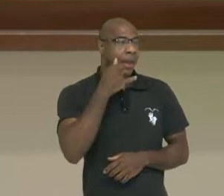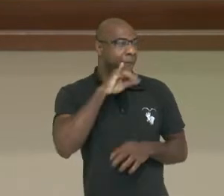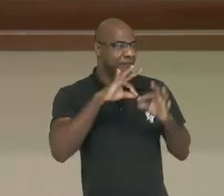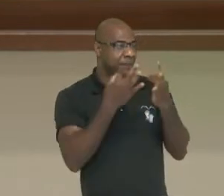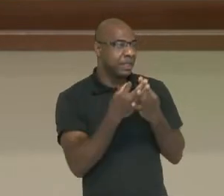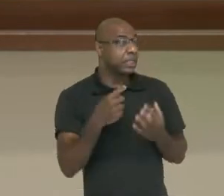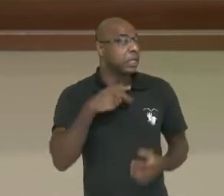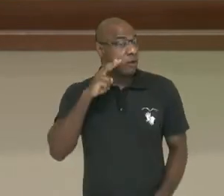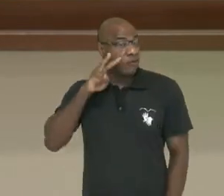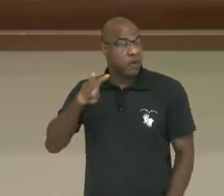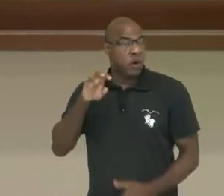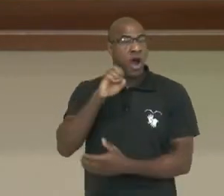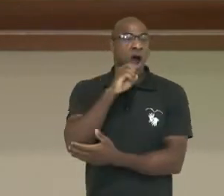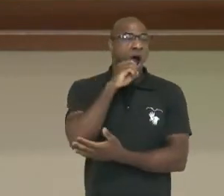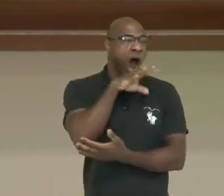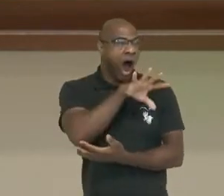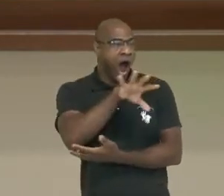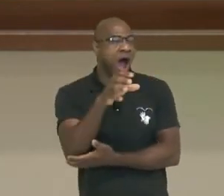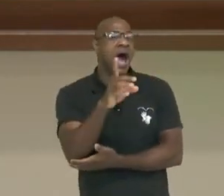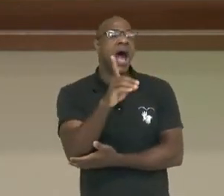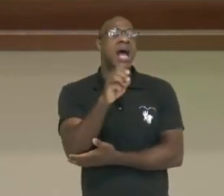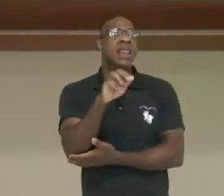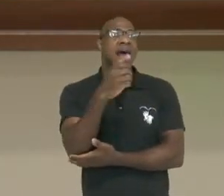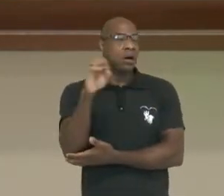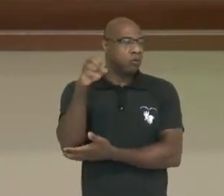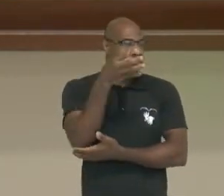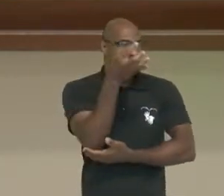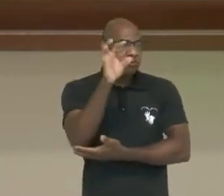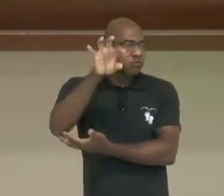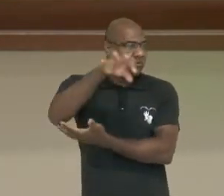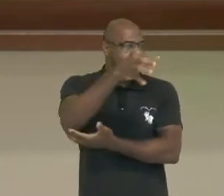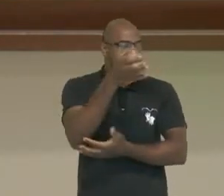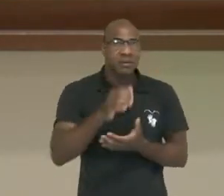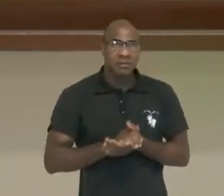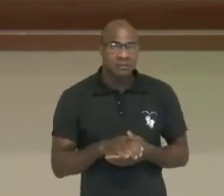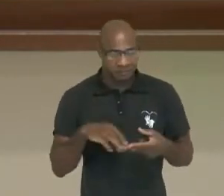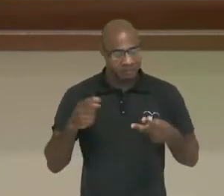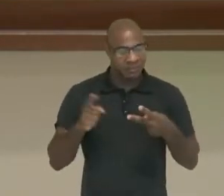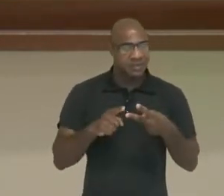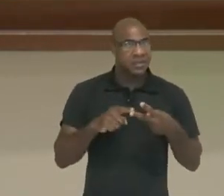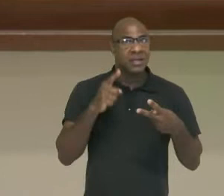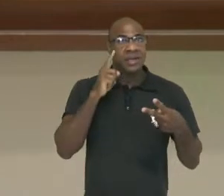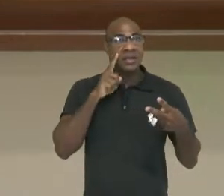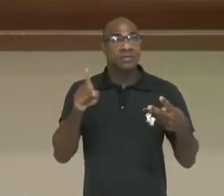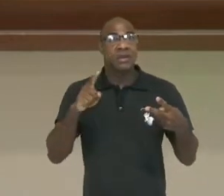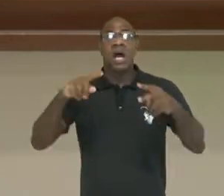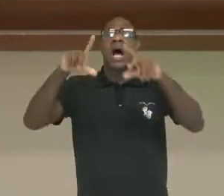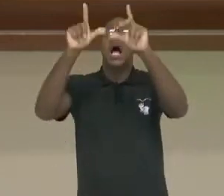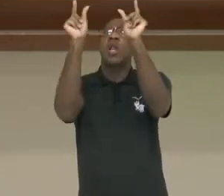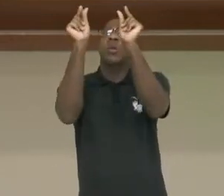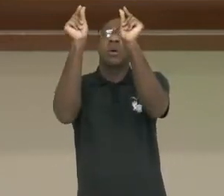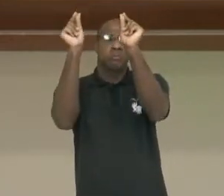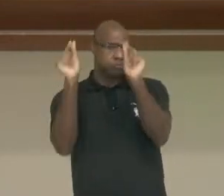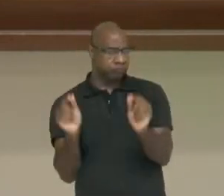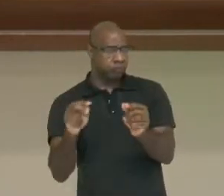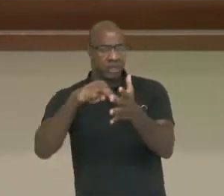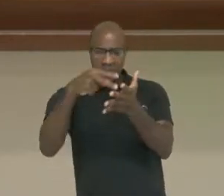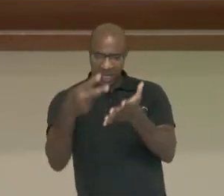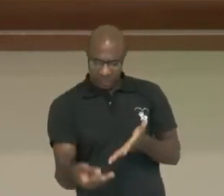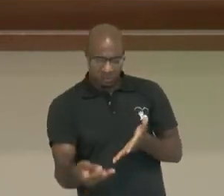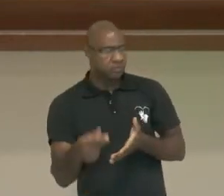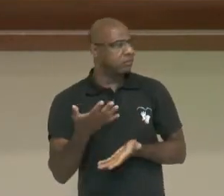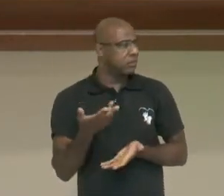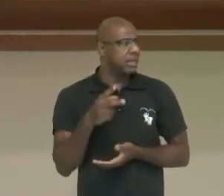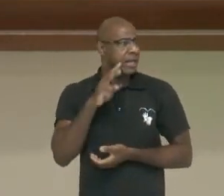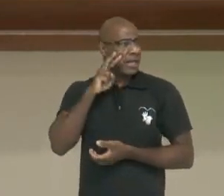aí, existem dragões no Brasil? Paulo viu um. Além de dragão, o que ele falou? Ele viu da lua, como um pedaço da lua.